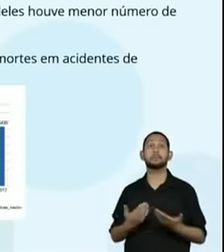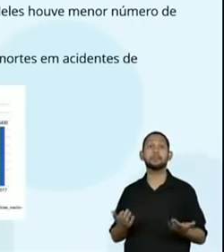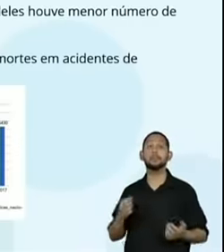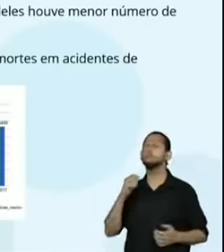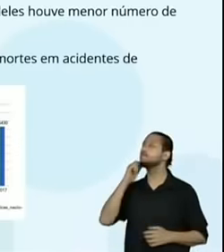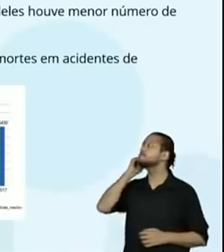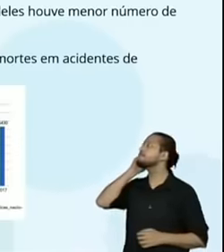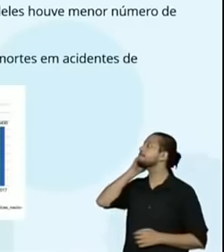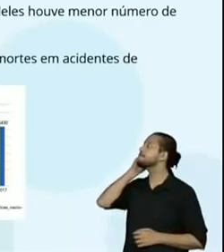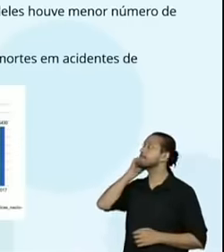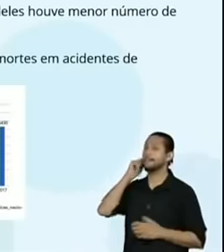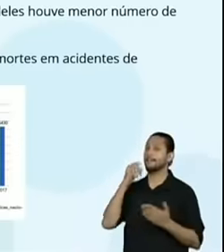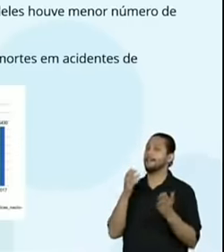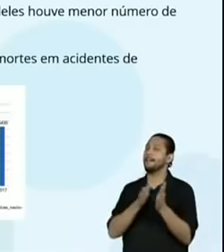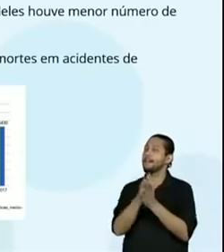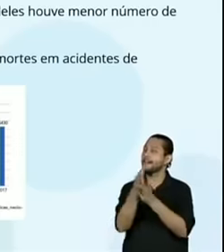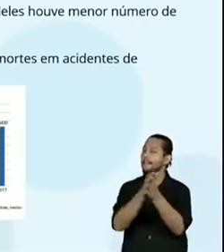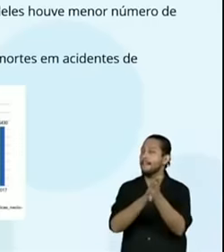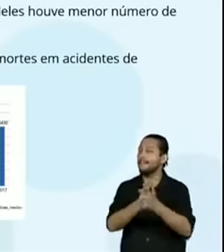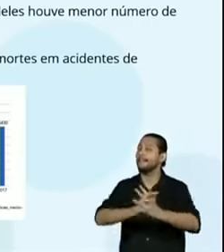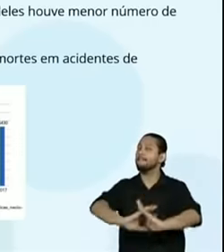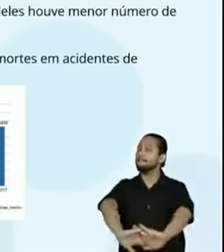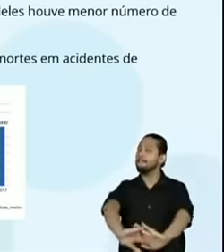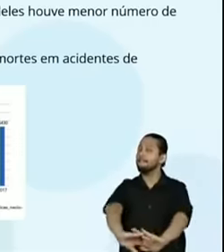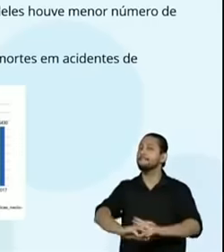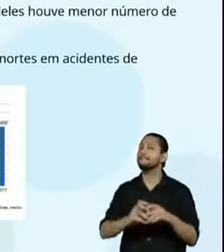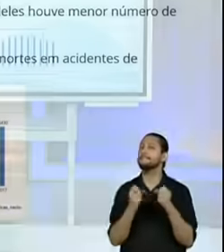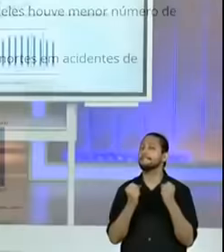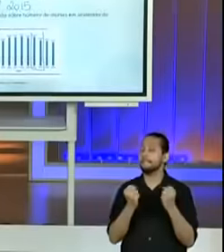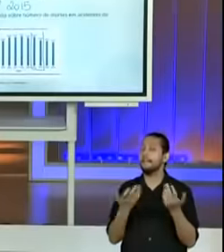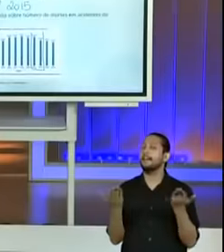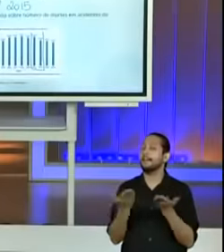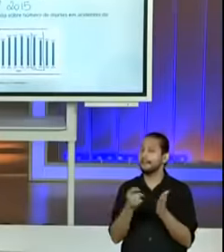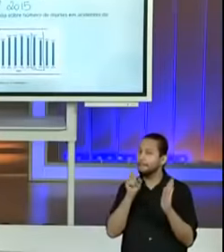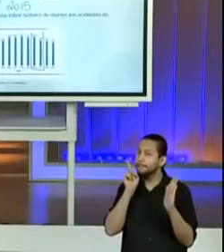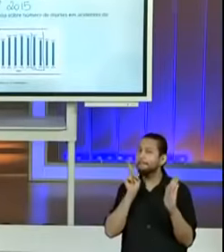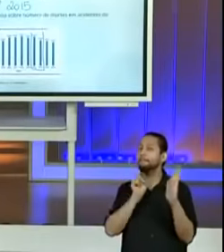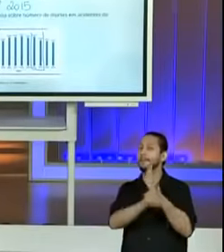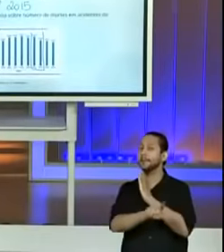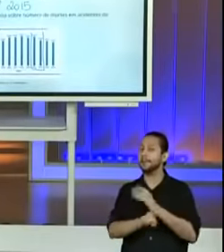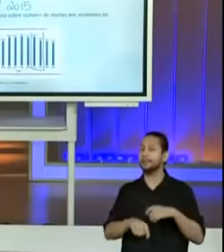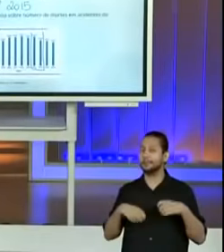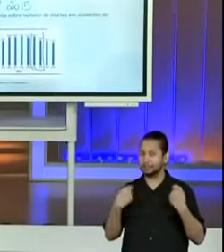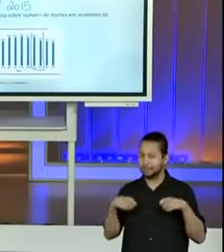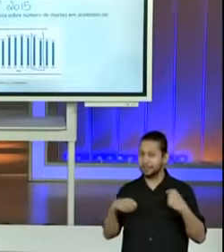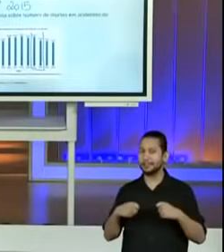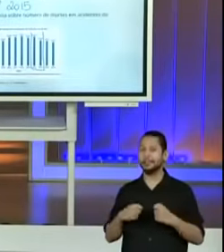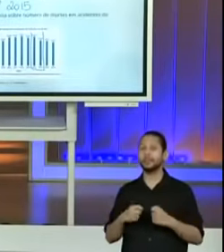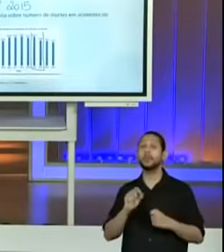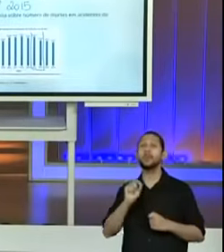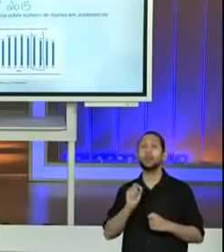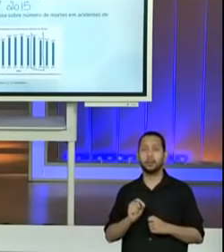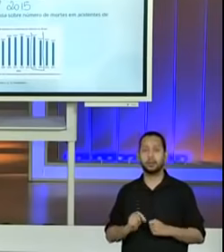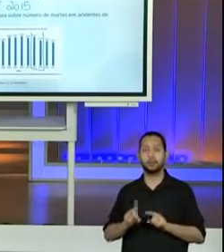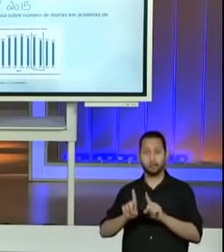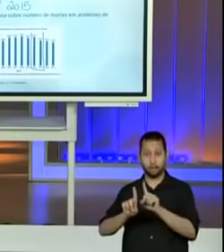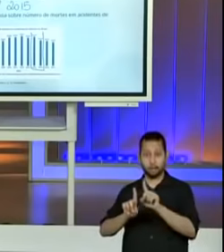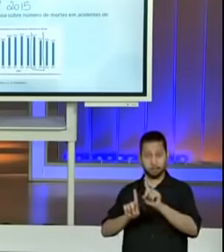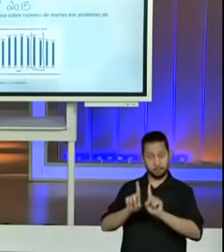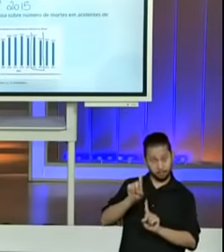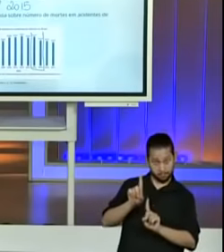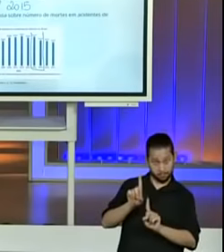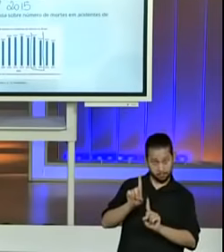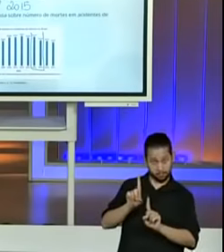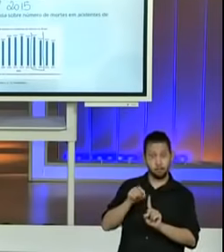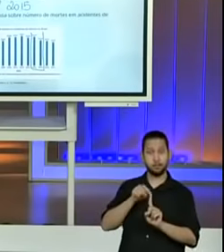2015. Até aí ficou fácil. Mas aí tem a continuação da nossa pergunta, que é assim, quanto a menos? Tá bom, você já